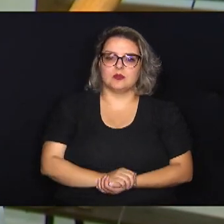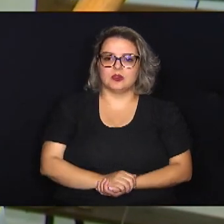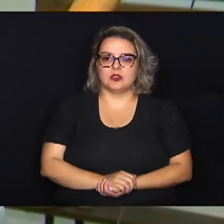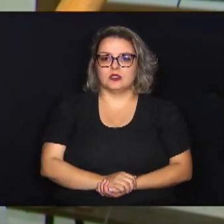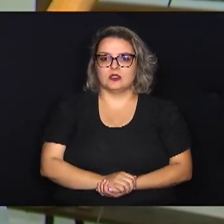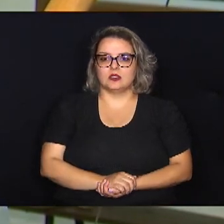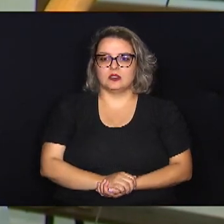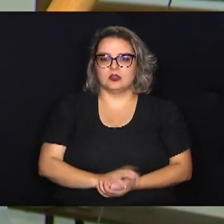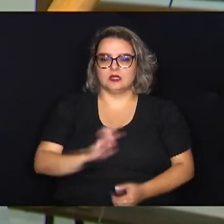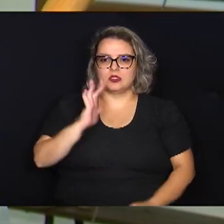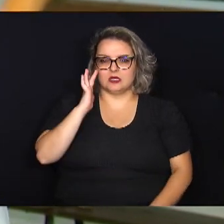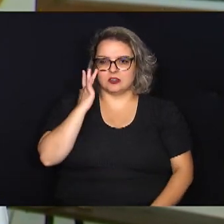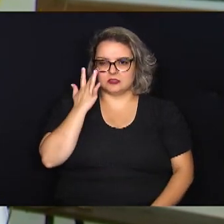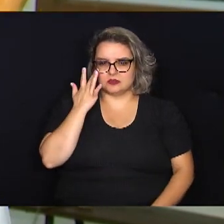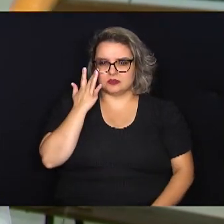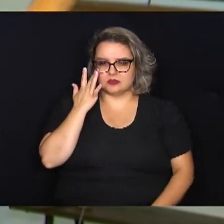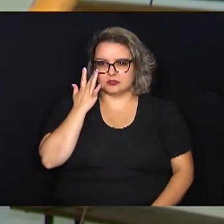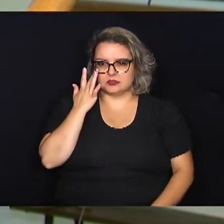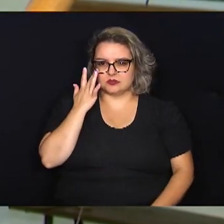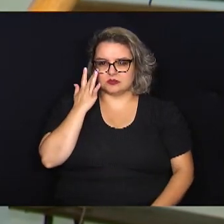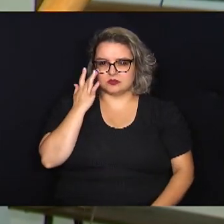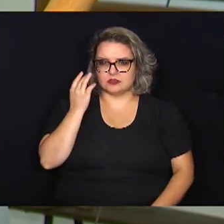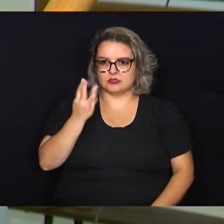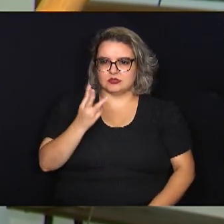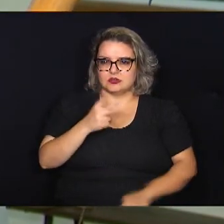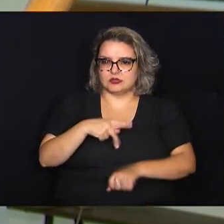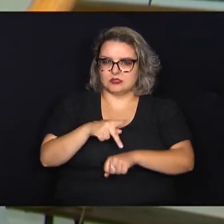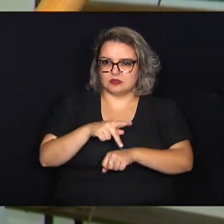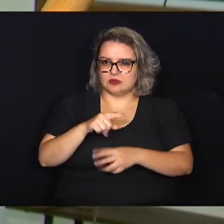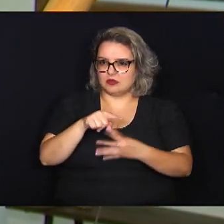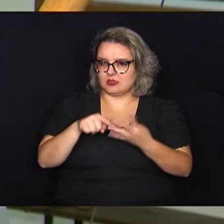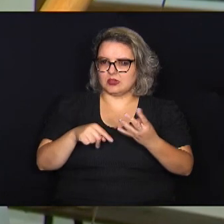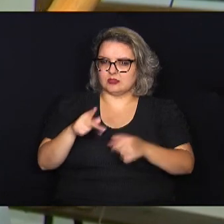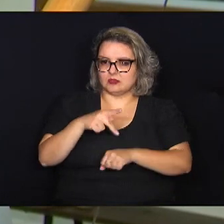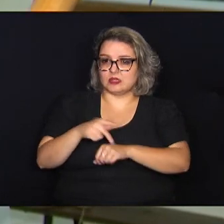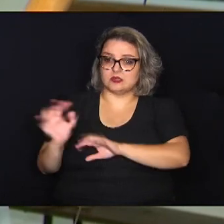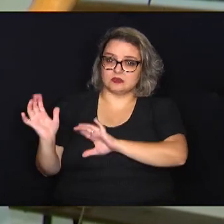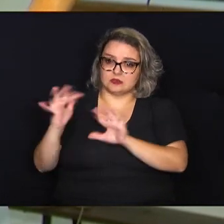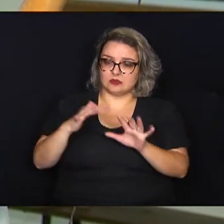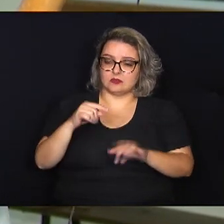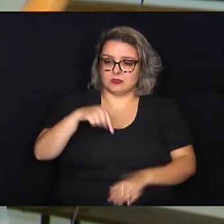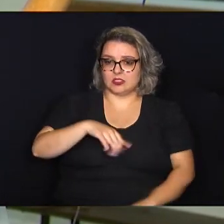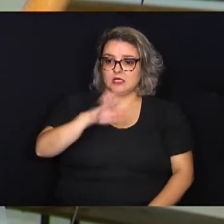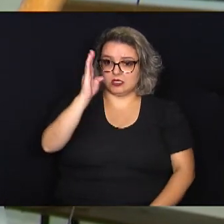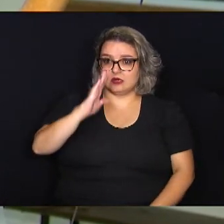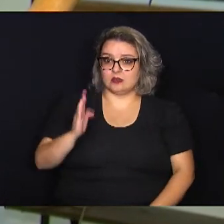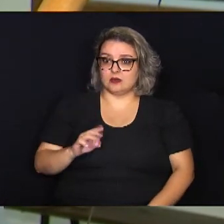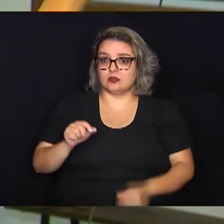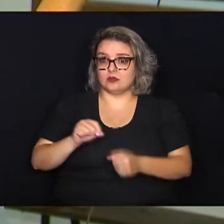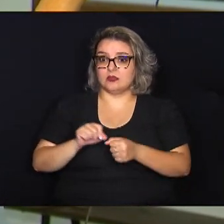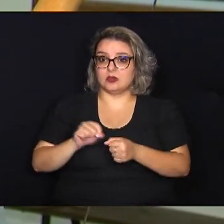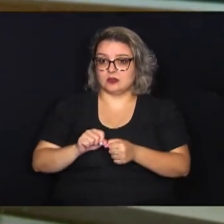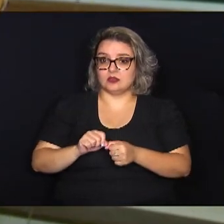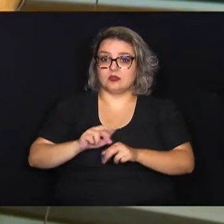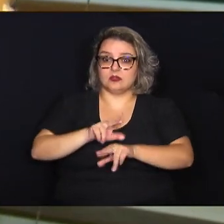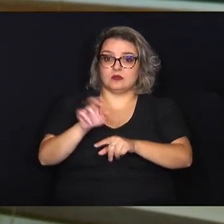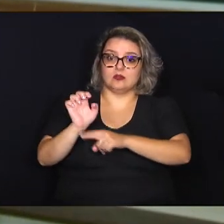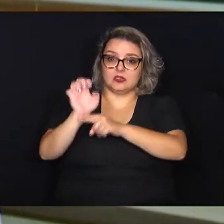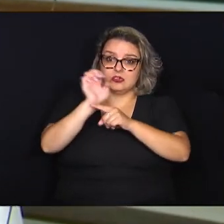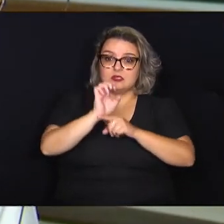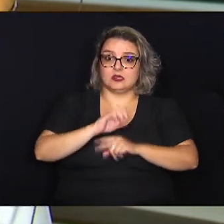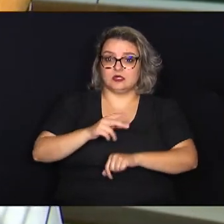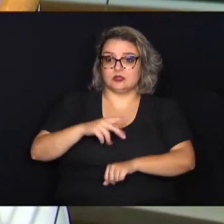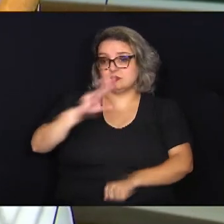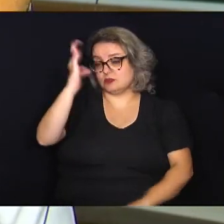de 4 países está vindo para cá, para a gente fazer em vários estados do Brasil também. Eu